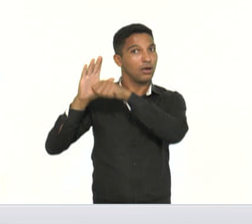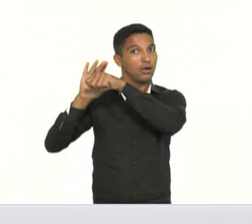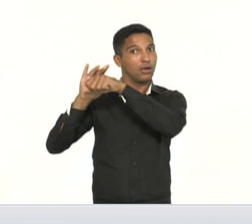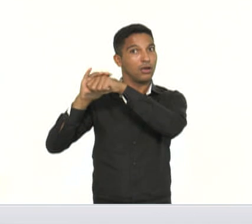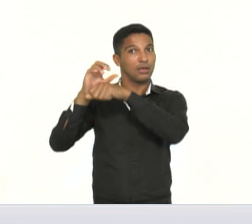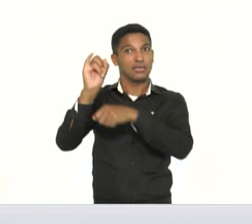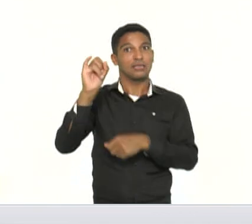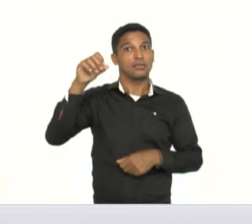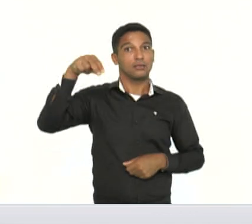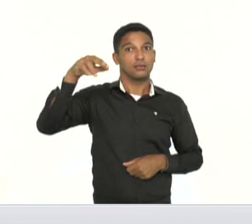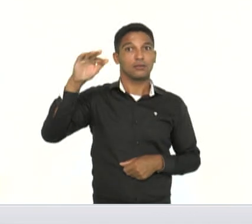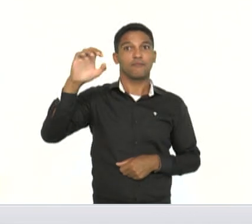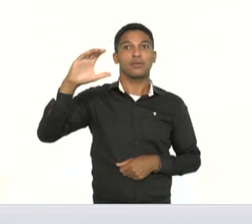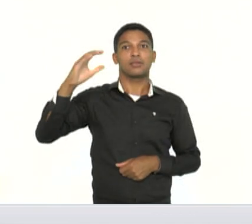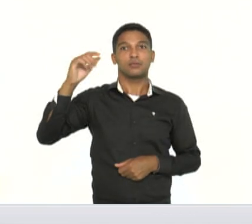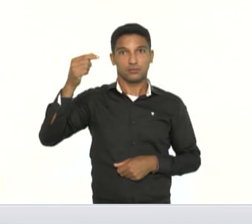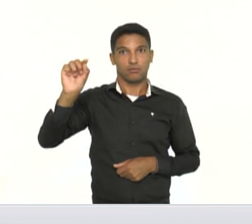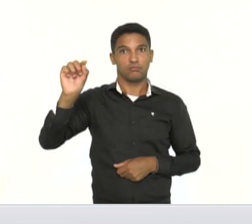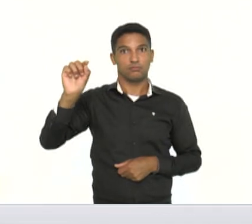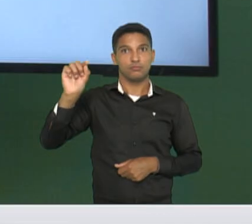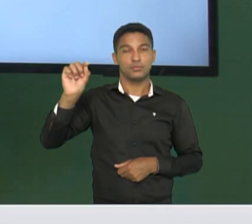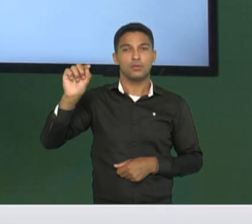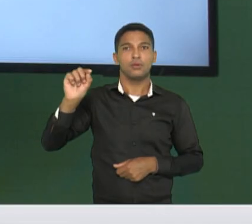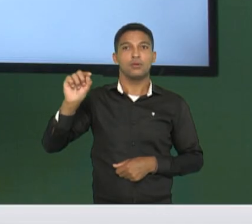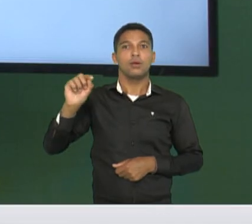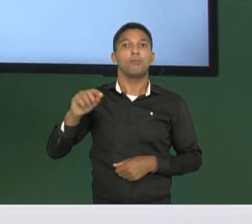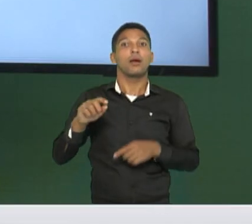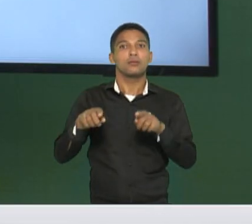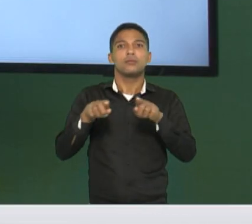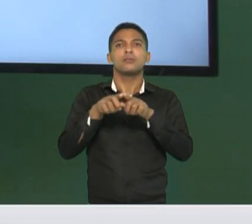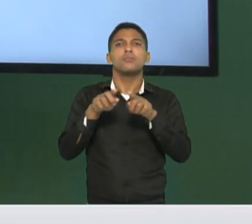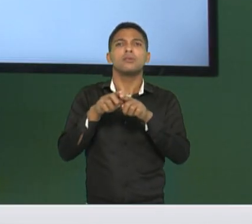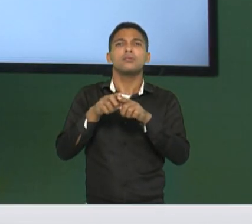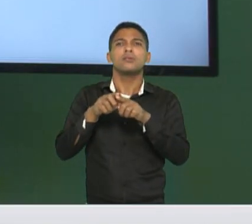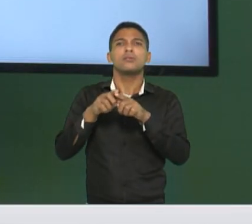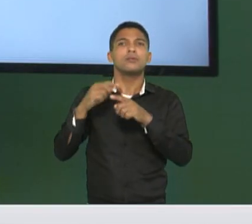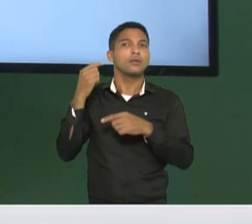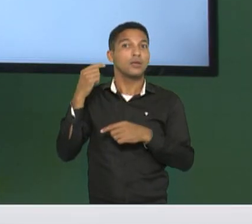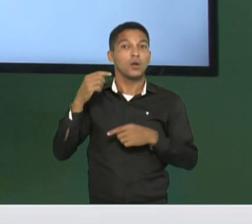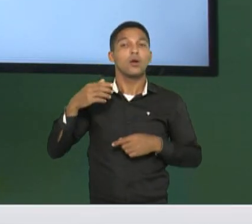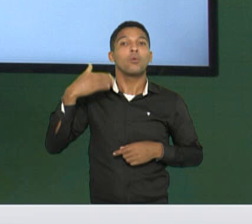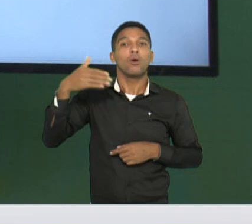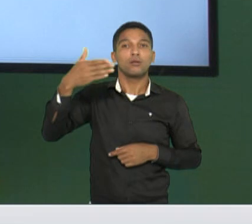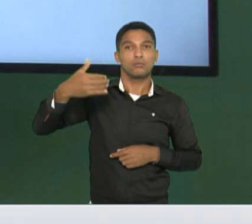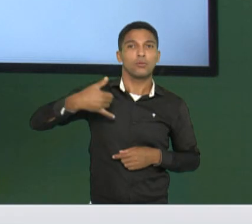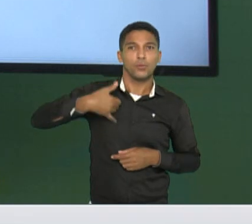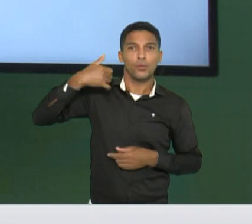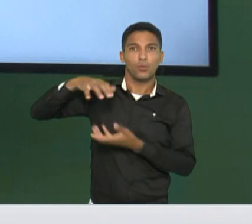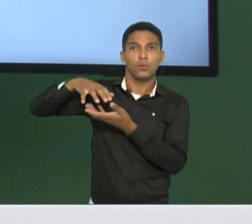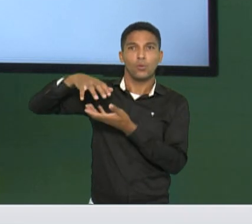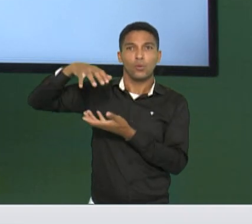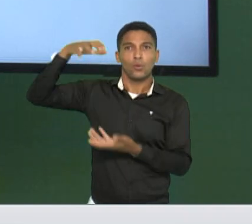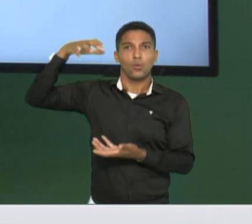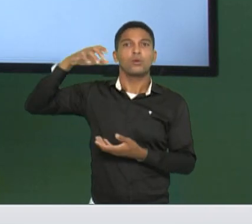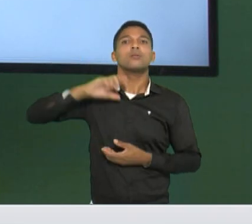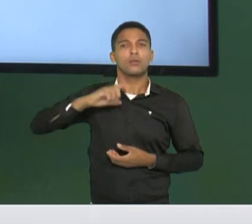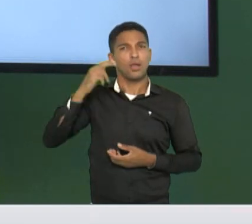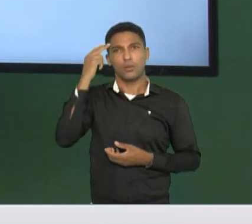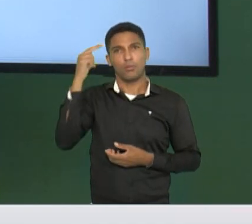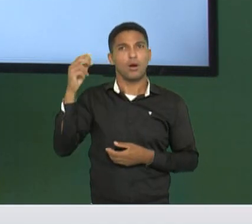ó. Envelhecimento, é normal envelhecer e ter problemas auditivos, a perda auditiva, né? E